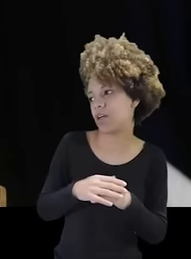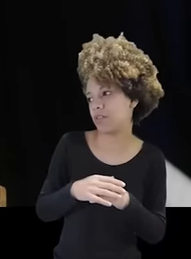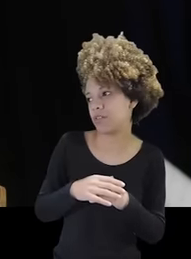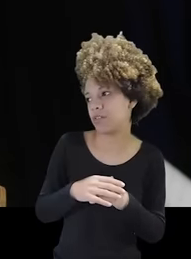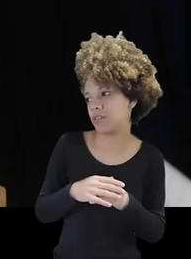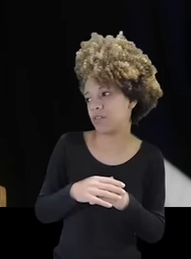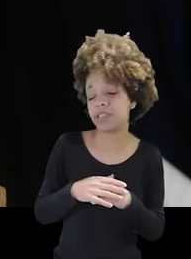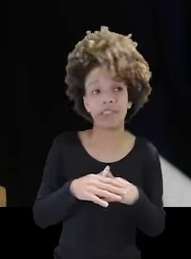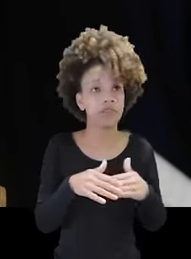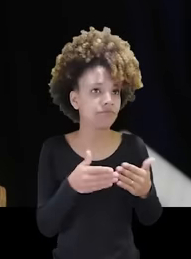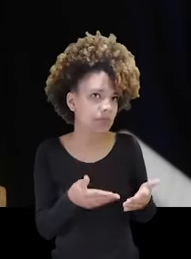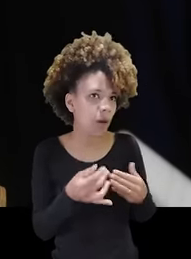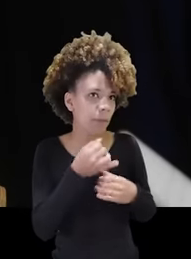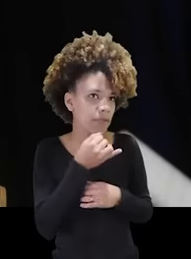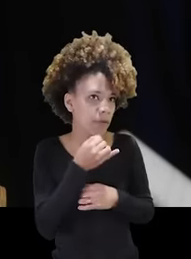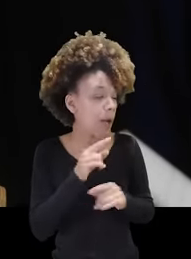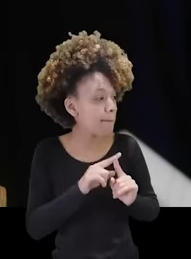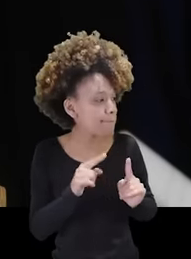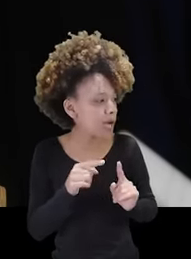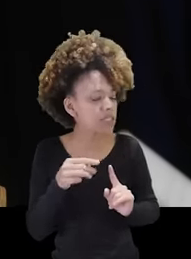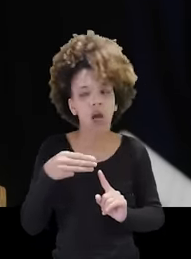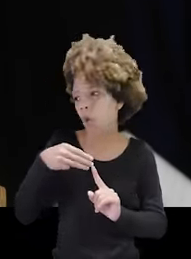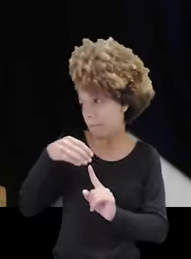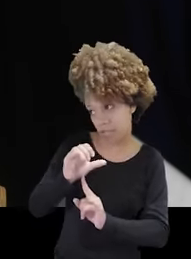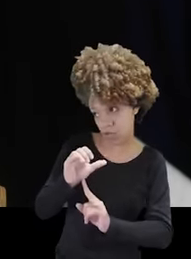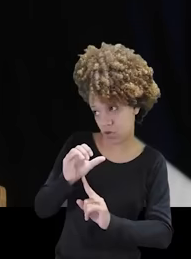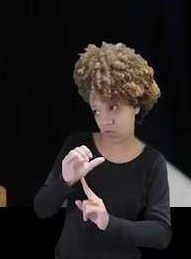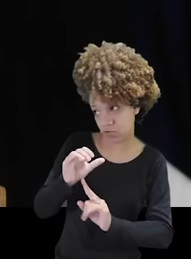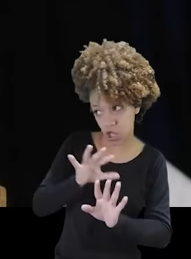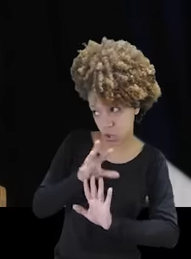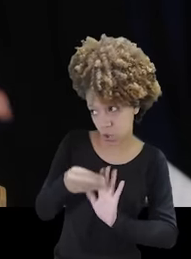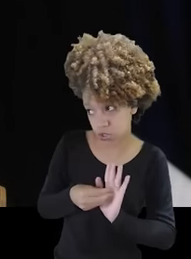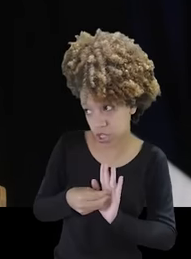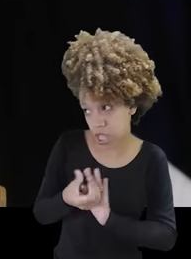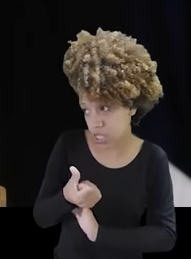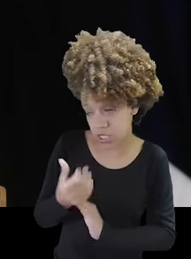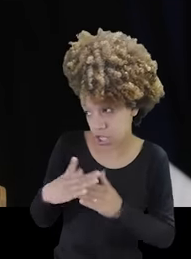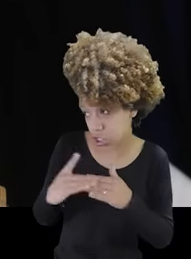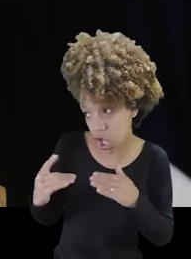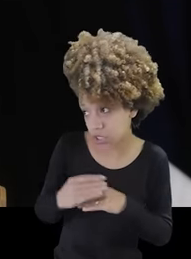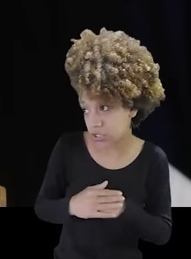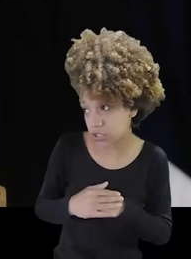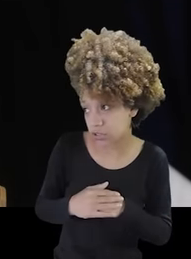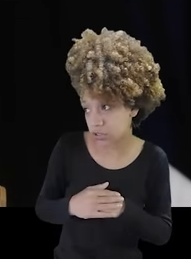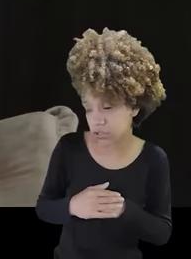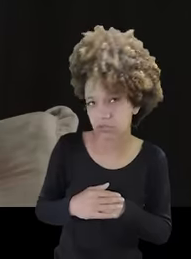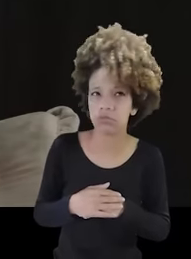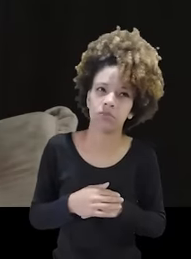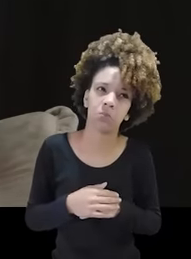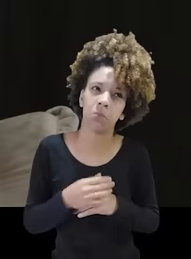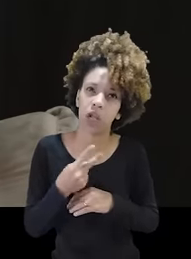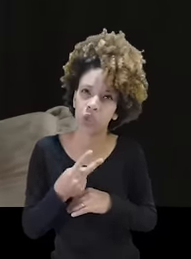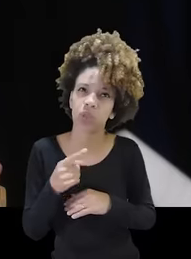né então mas assim um McDonald's completo é $6 se